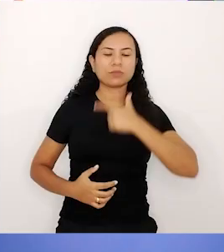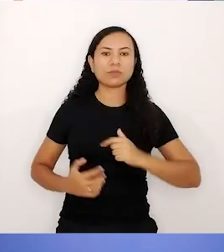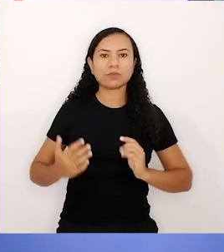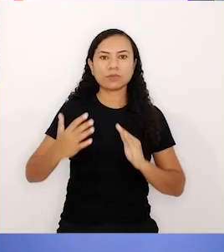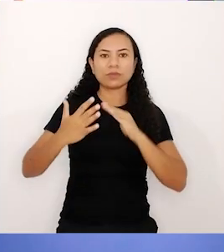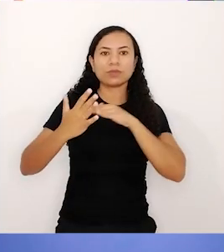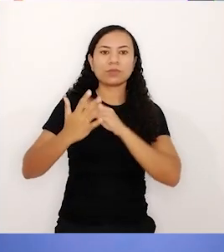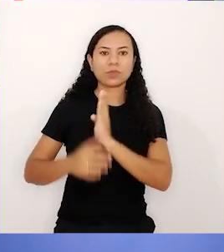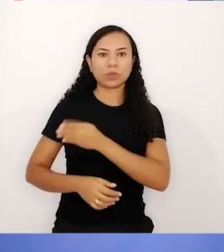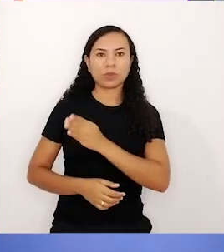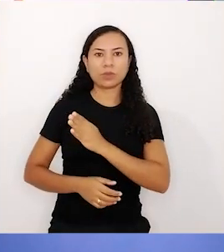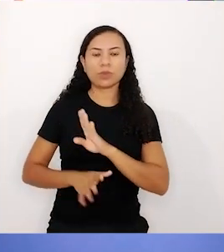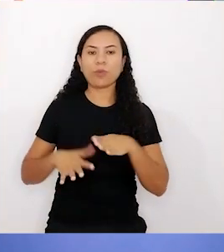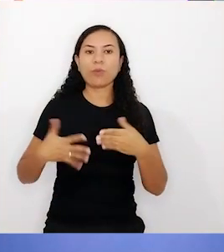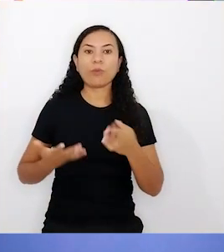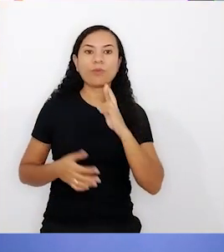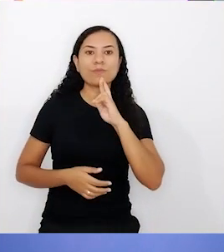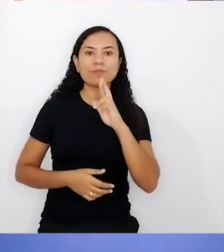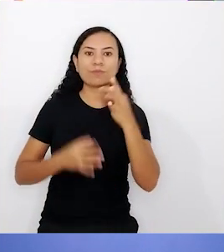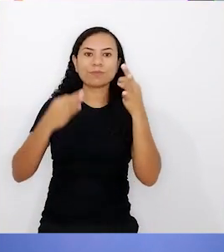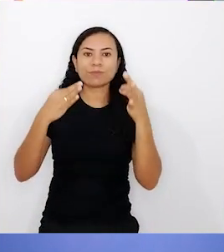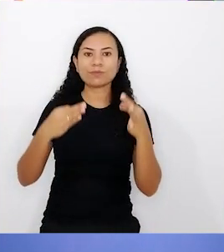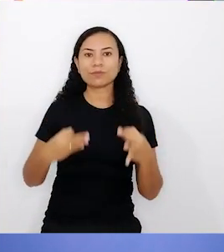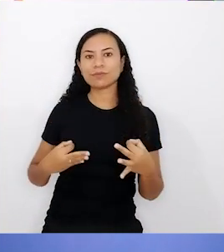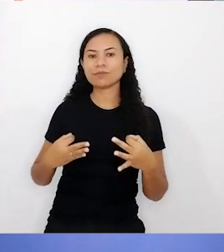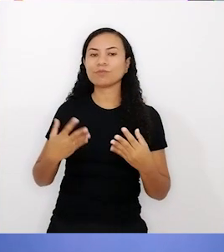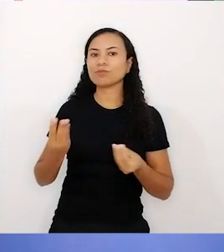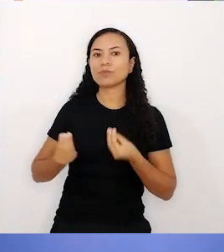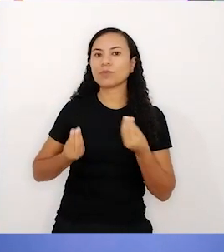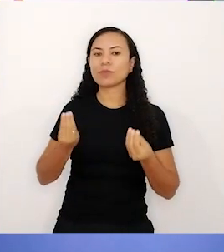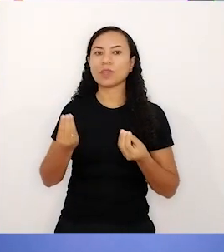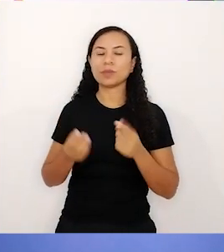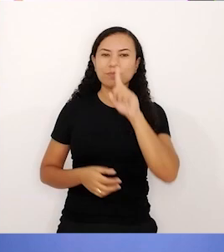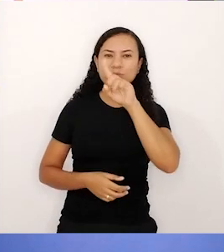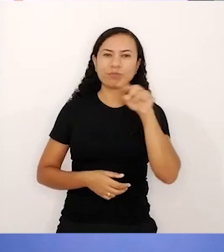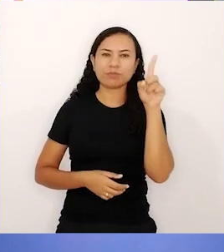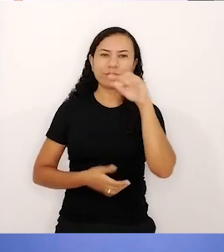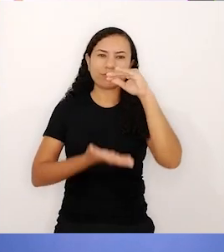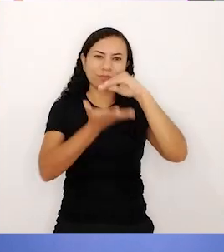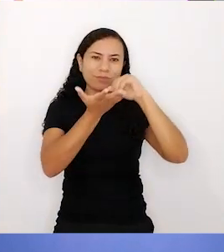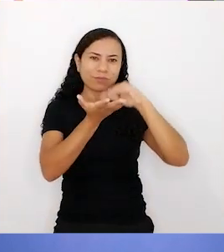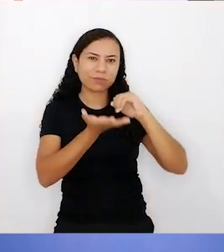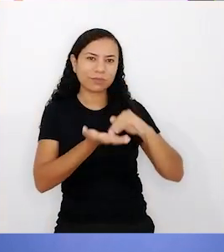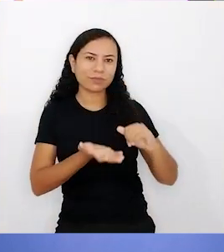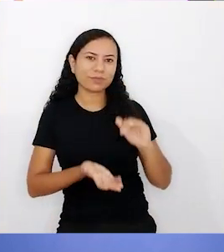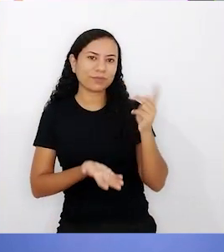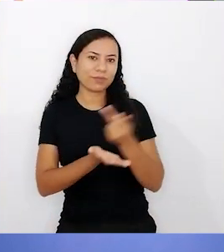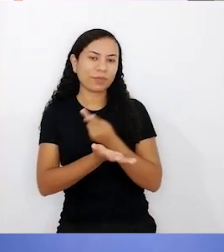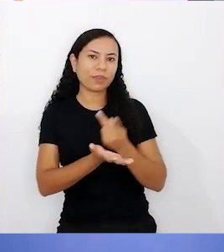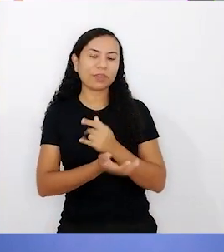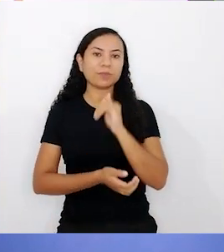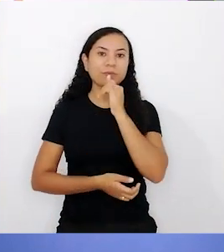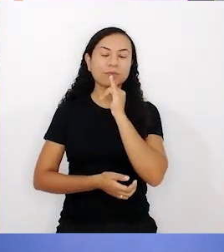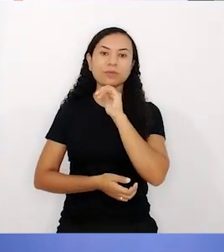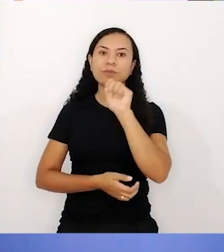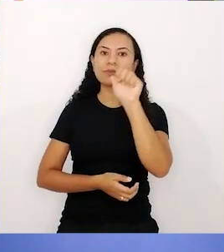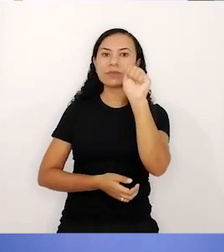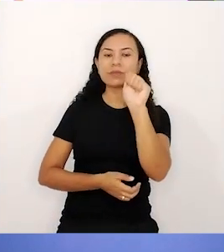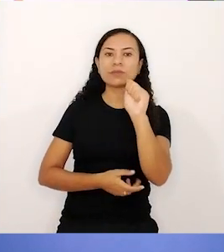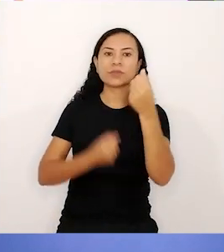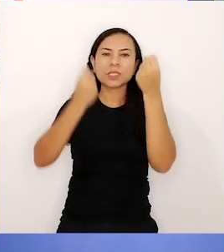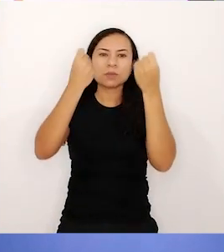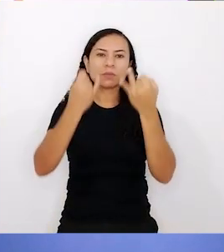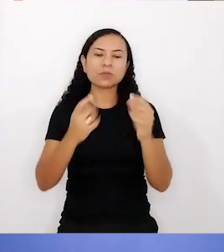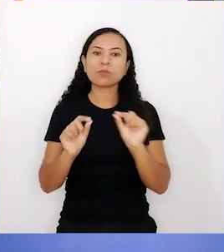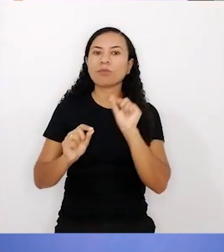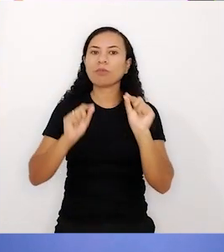coração. Nós podemos encontrar a resposta correta eliminando as alternativas incorretas. A letra A fala que as